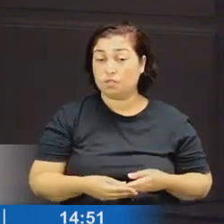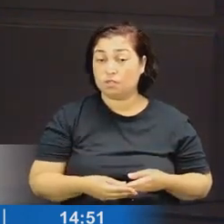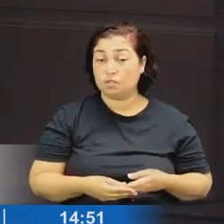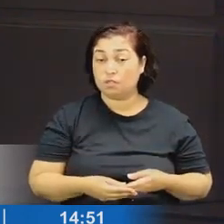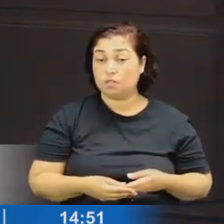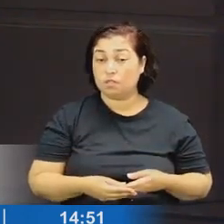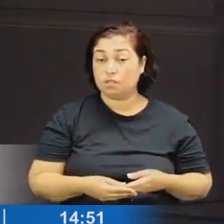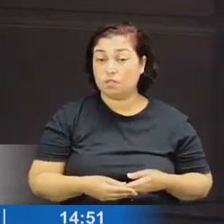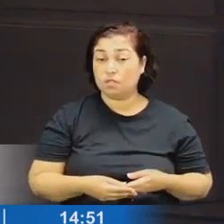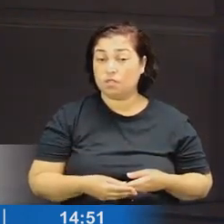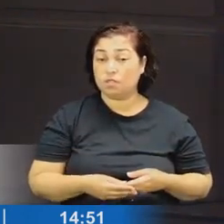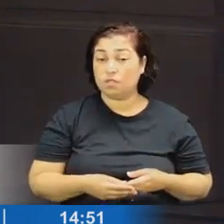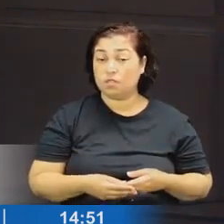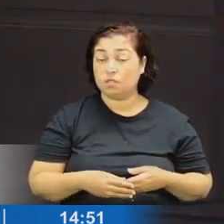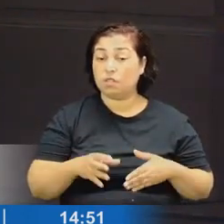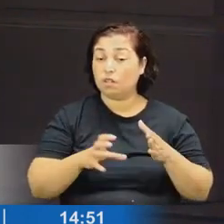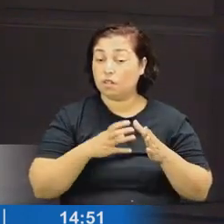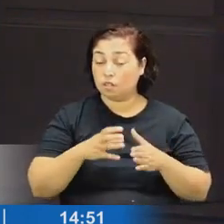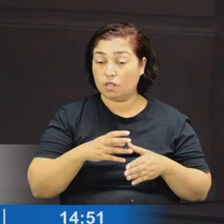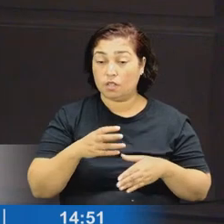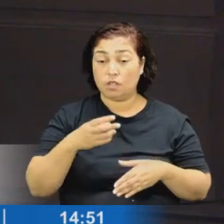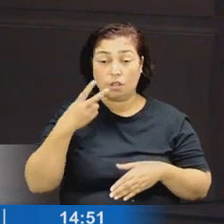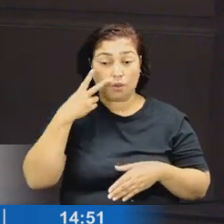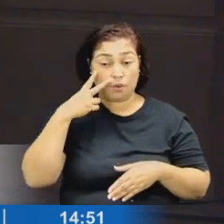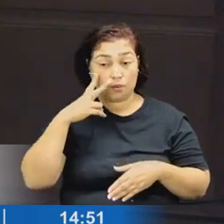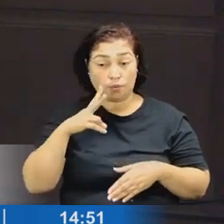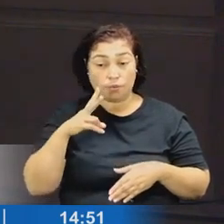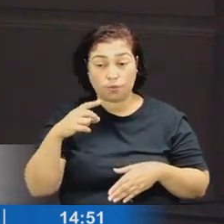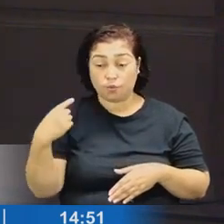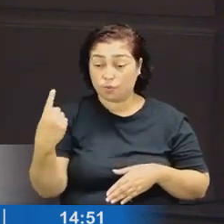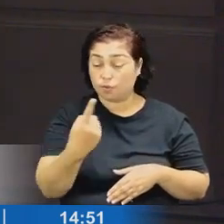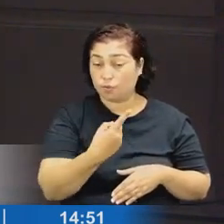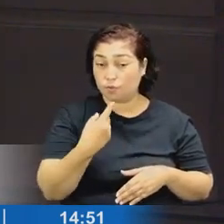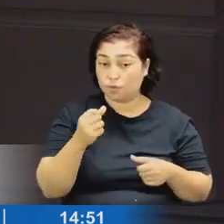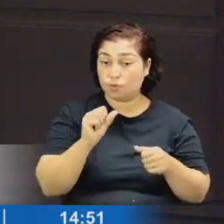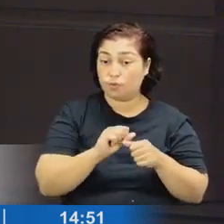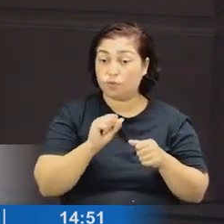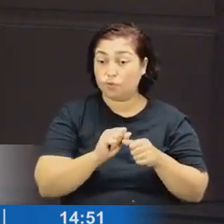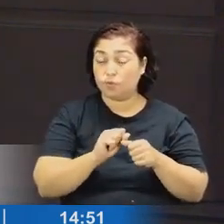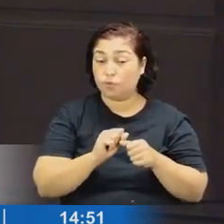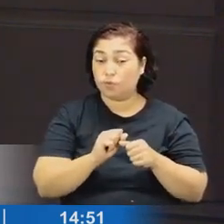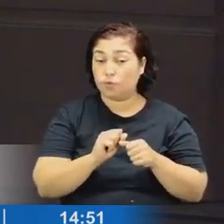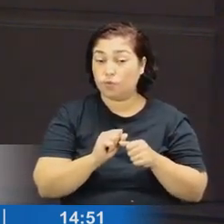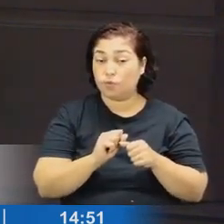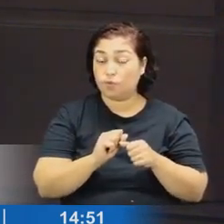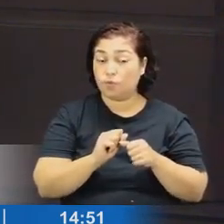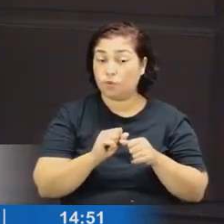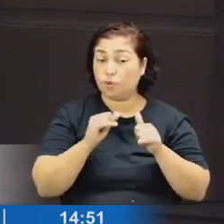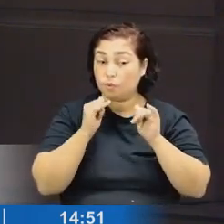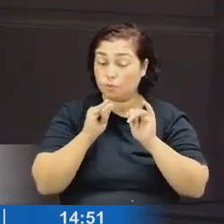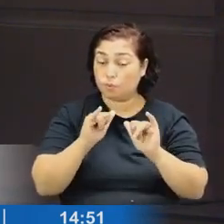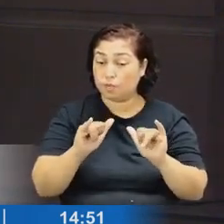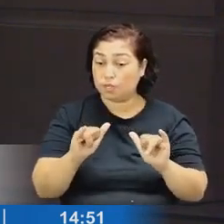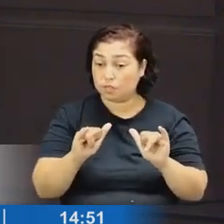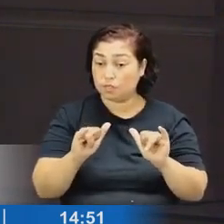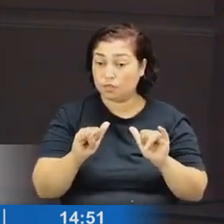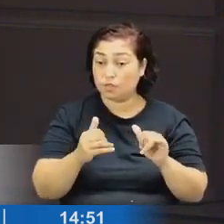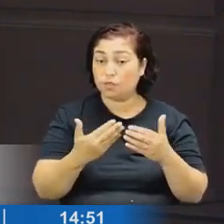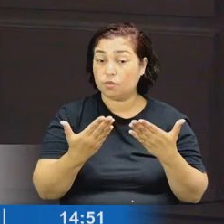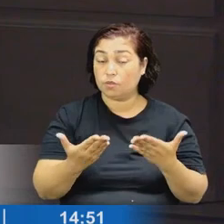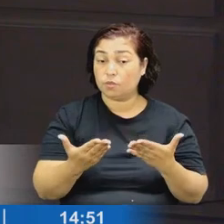essa visão mais holística mas geral porque ele não tá ali fazendo a postagem ele não tá ali né então